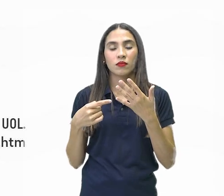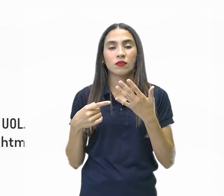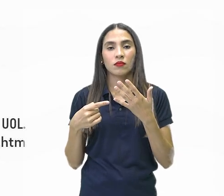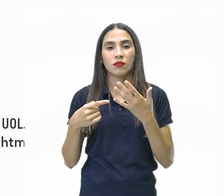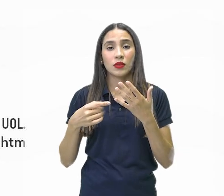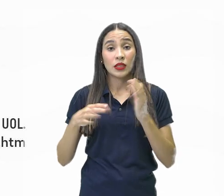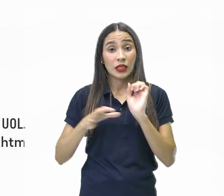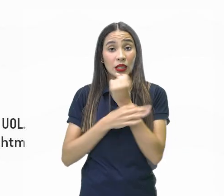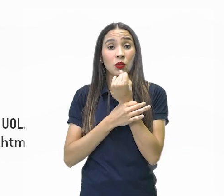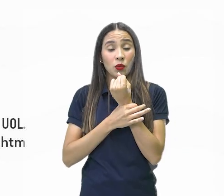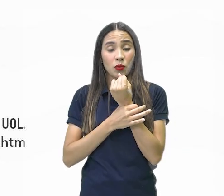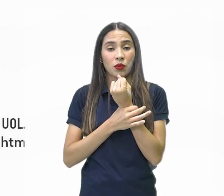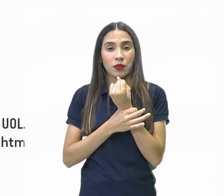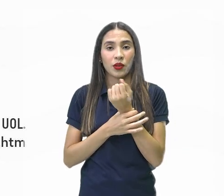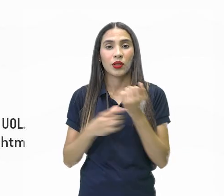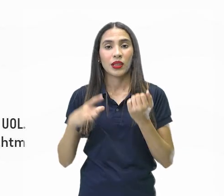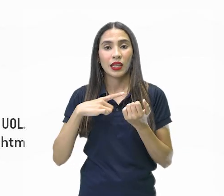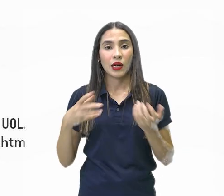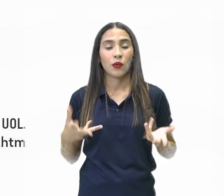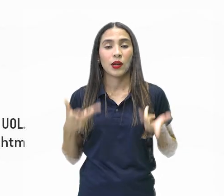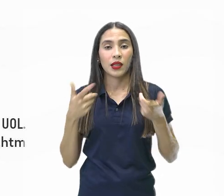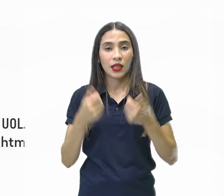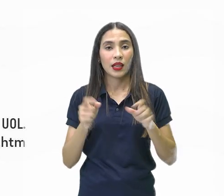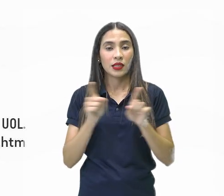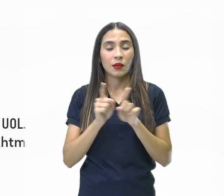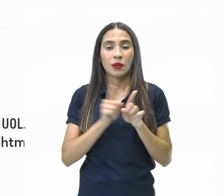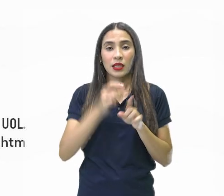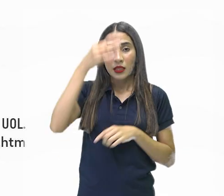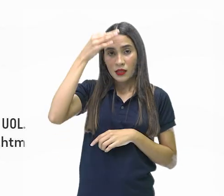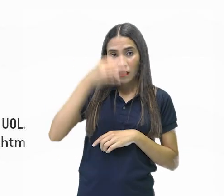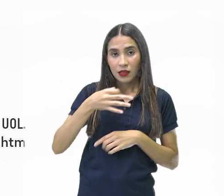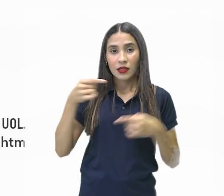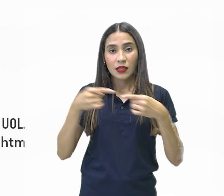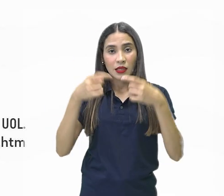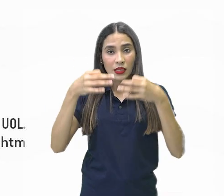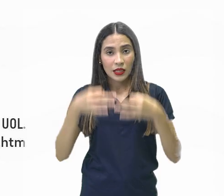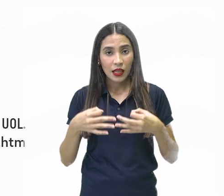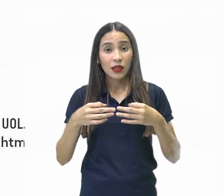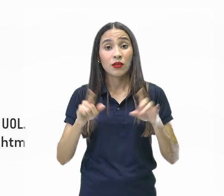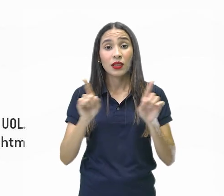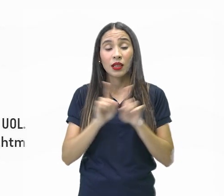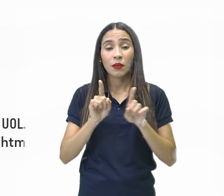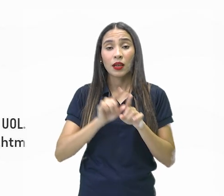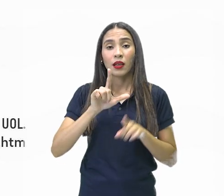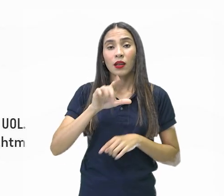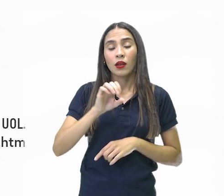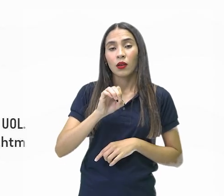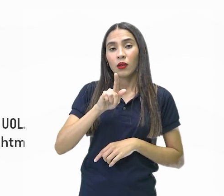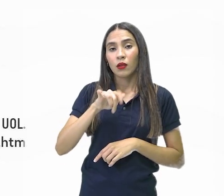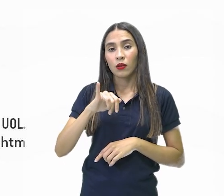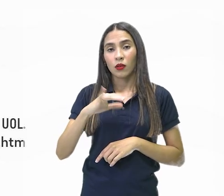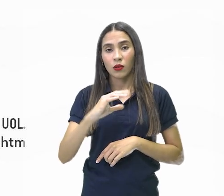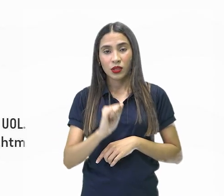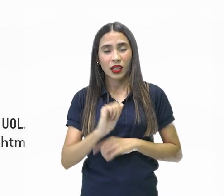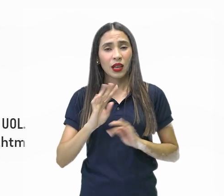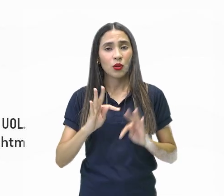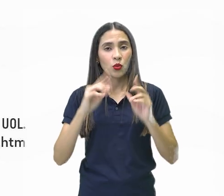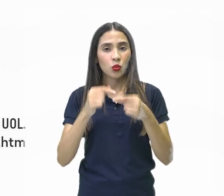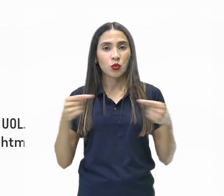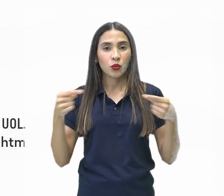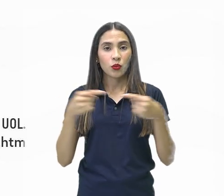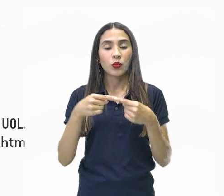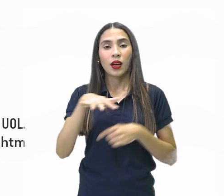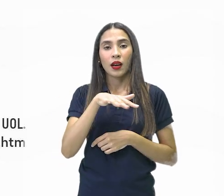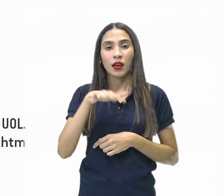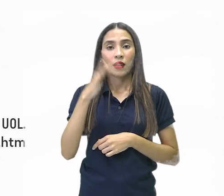fenômenos de forma satisfatória, né, coerente e lógica, né? Tudo isso aí